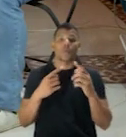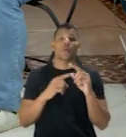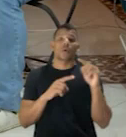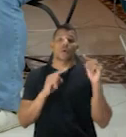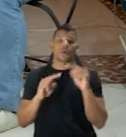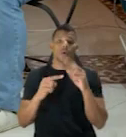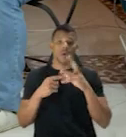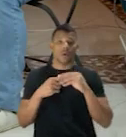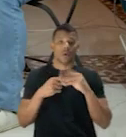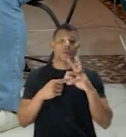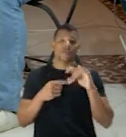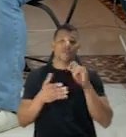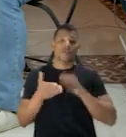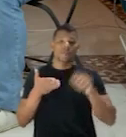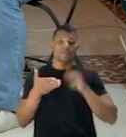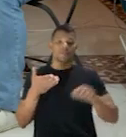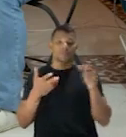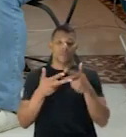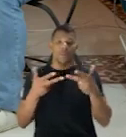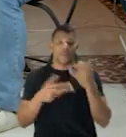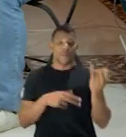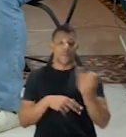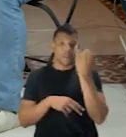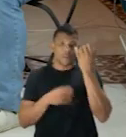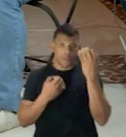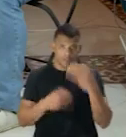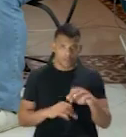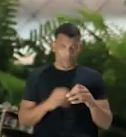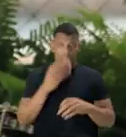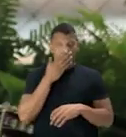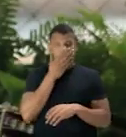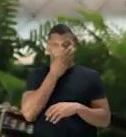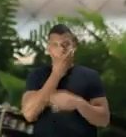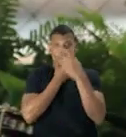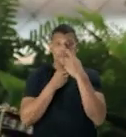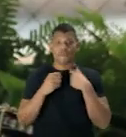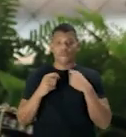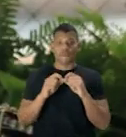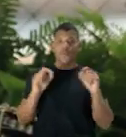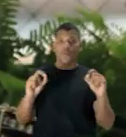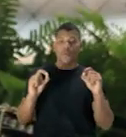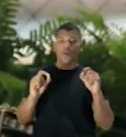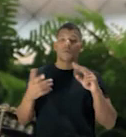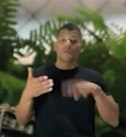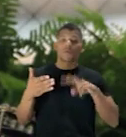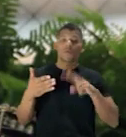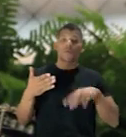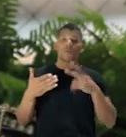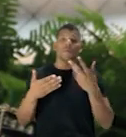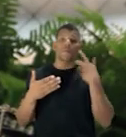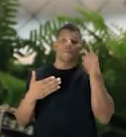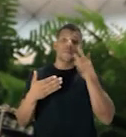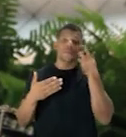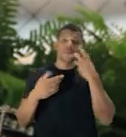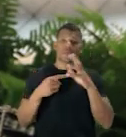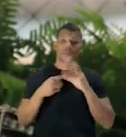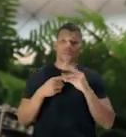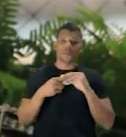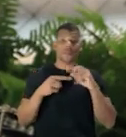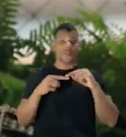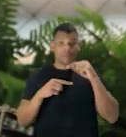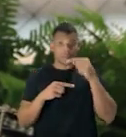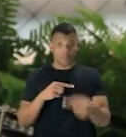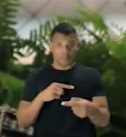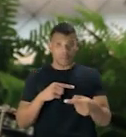Com essa caneta tem que escrever alguma coisa muito importante. Hein? É. E eu fiz o resto da letra com aquela caneta. Me dei